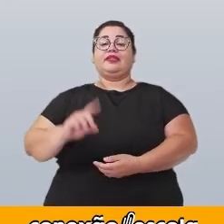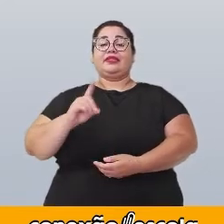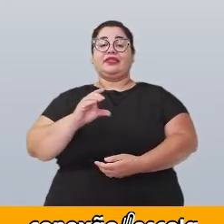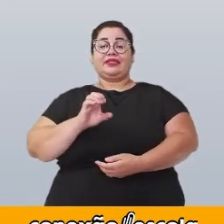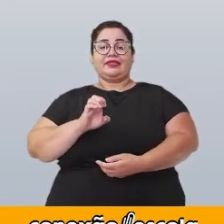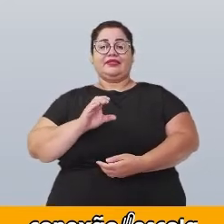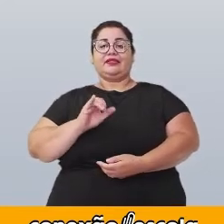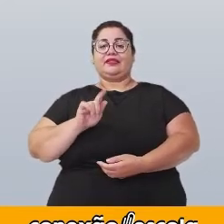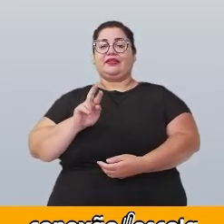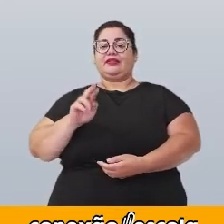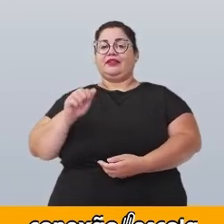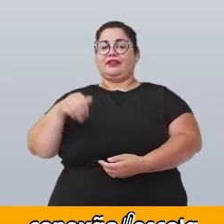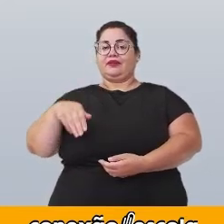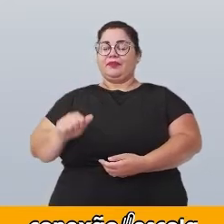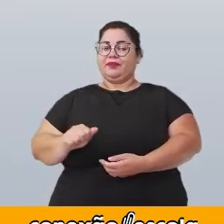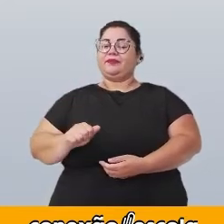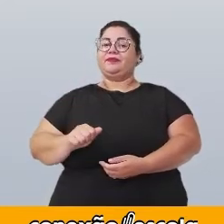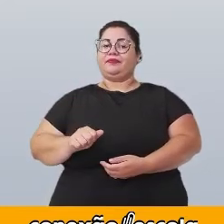O decigrama,